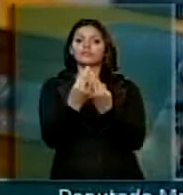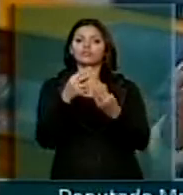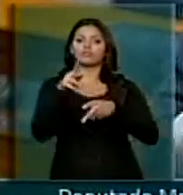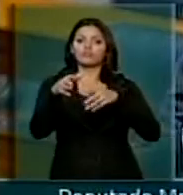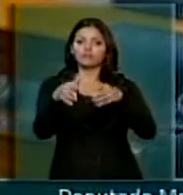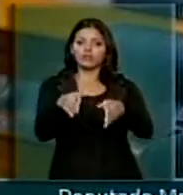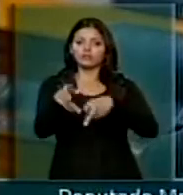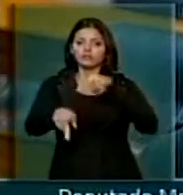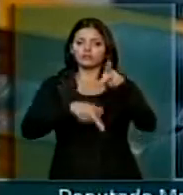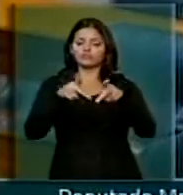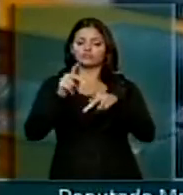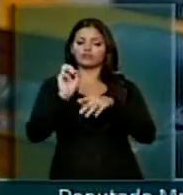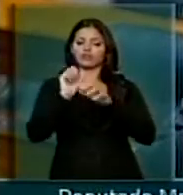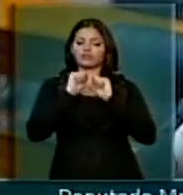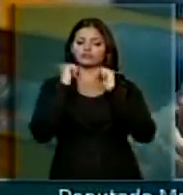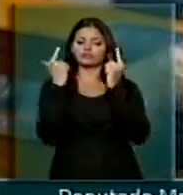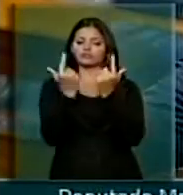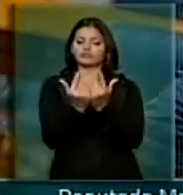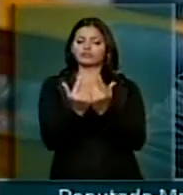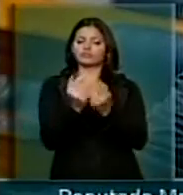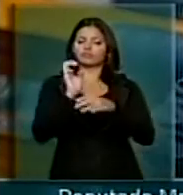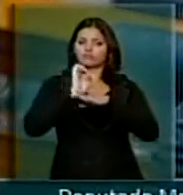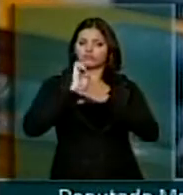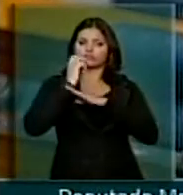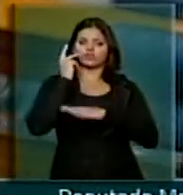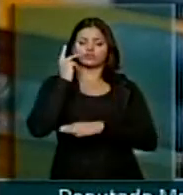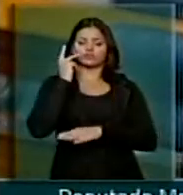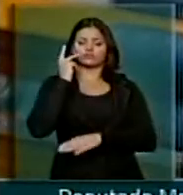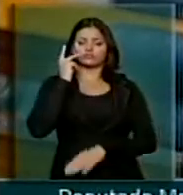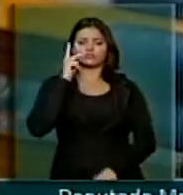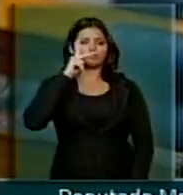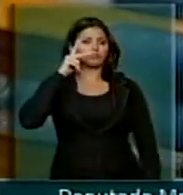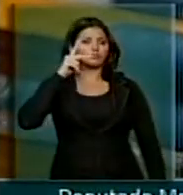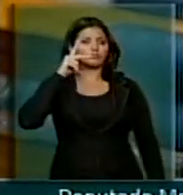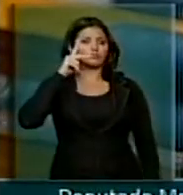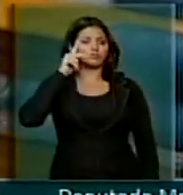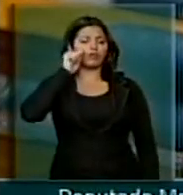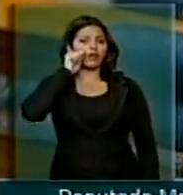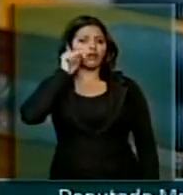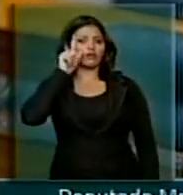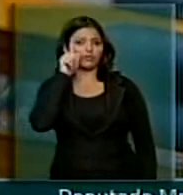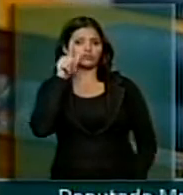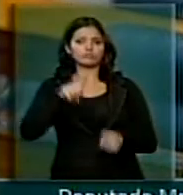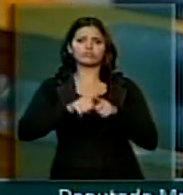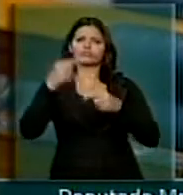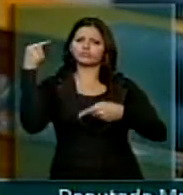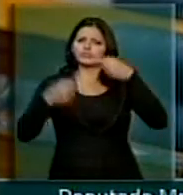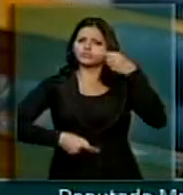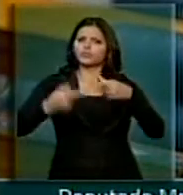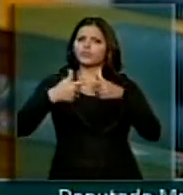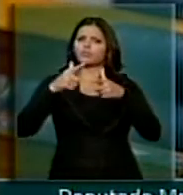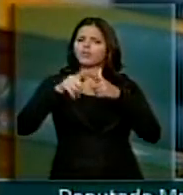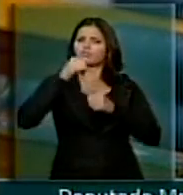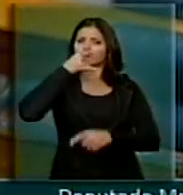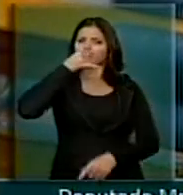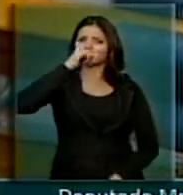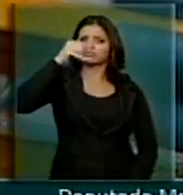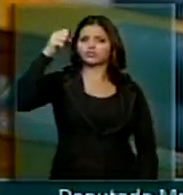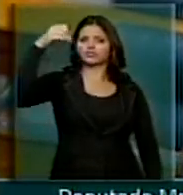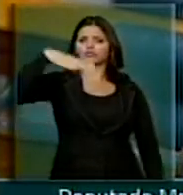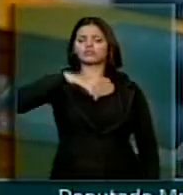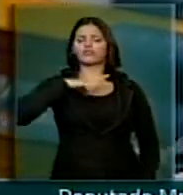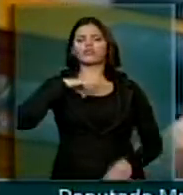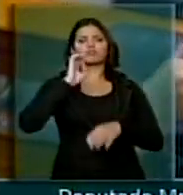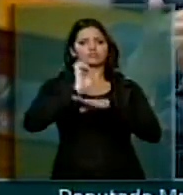Assembleia Legislativa, onde mais uma vez se discutiu a crise da energia elétrica por que passa o nosso